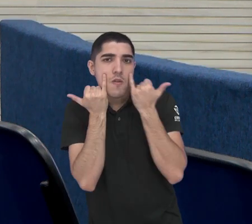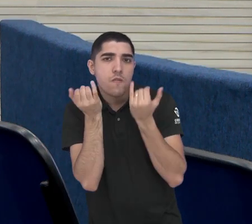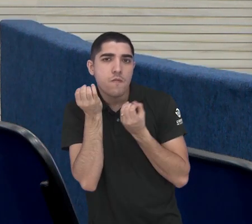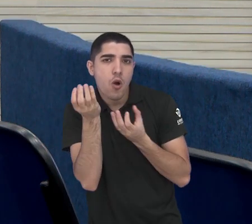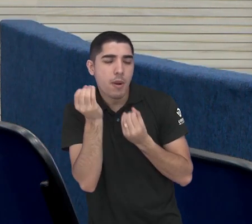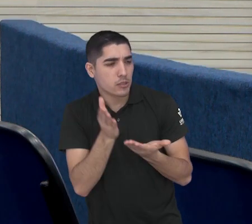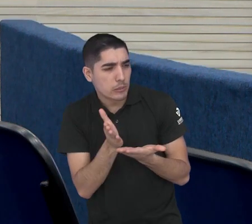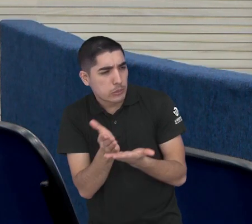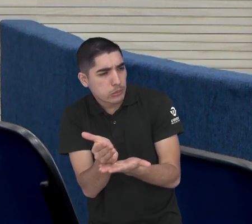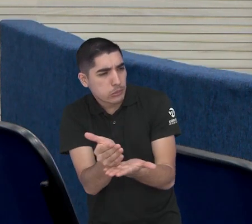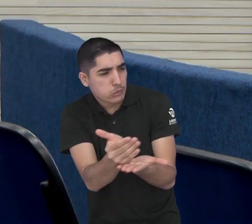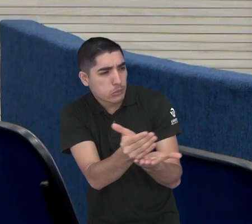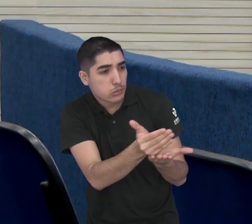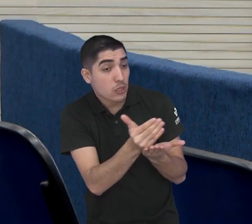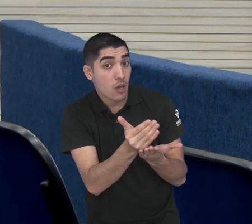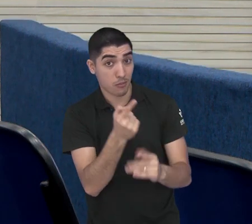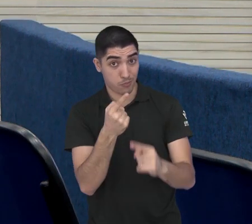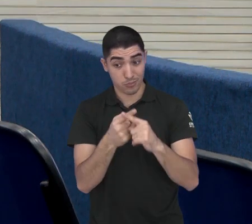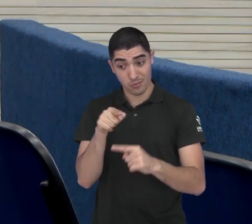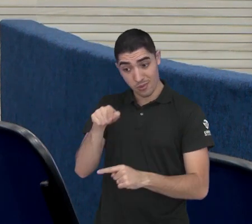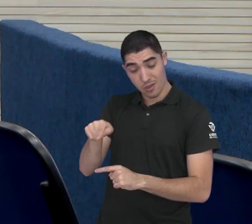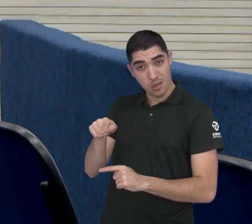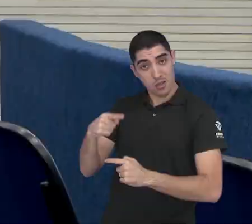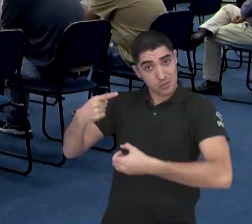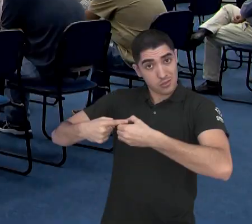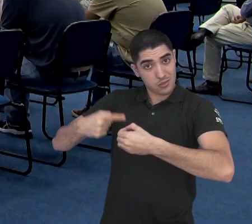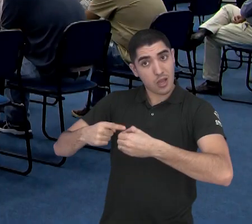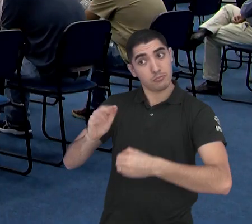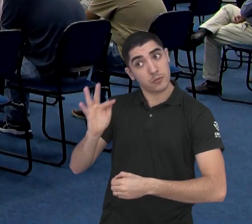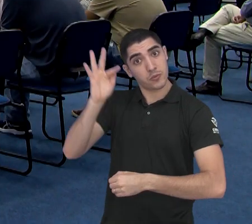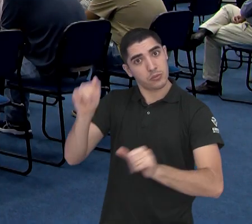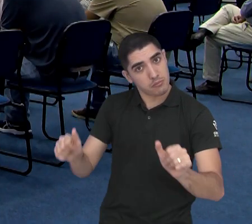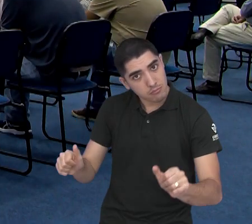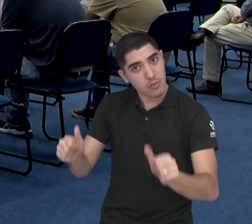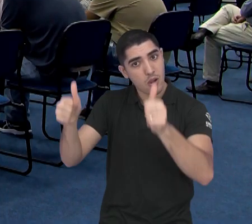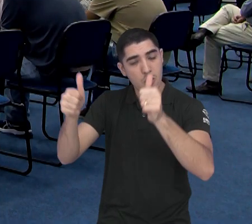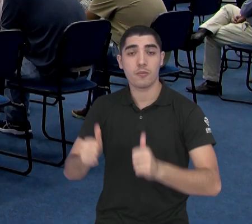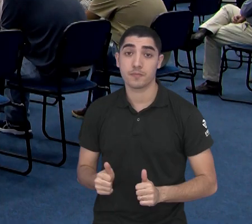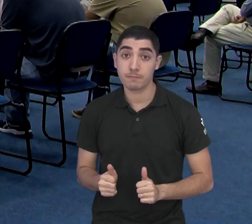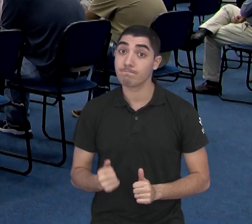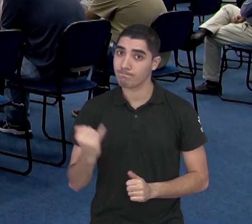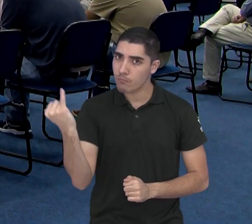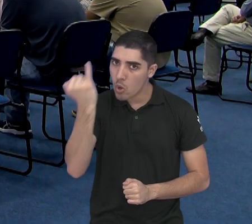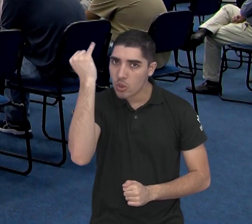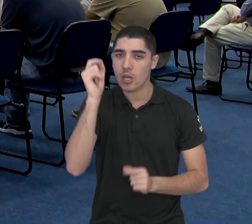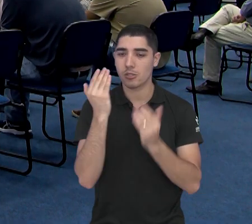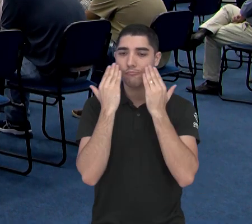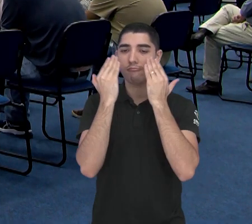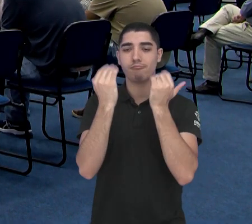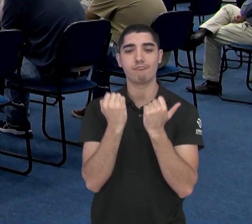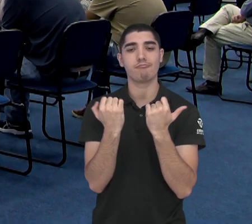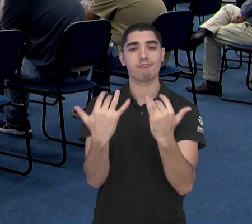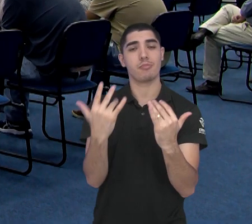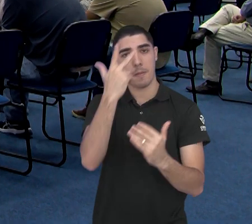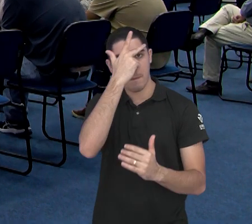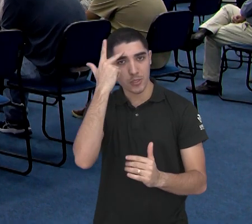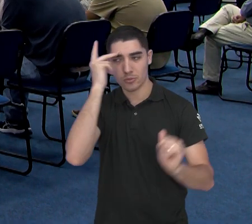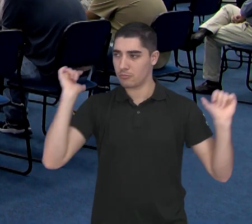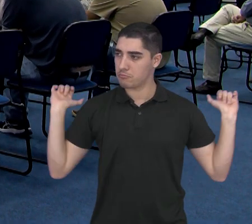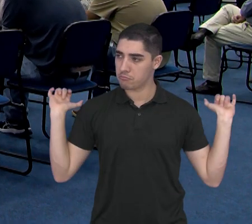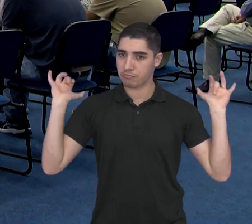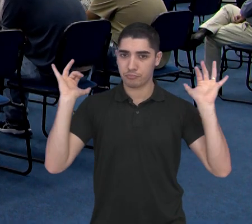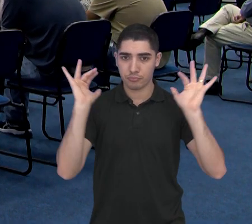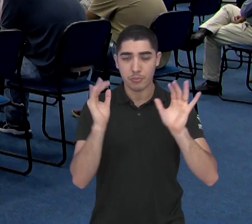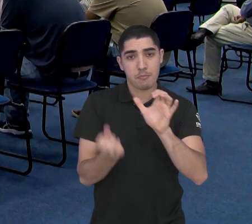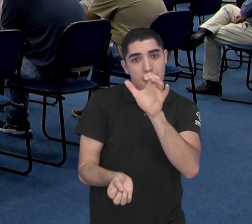das decisões mais importantes para o futuro da cidade. As audiências públicas são parte essencial do processo de elaboração